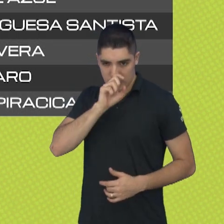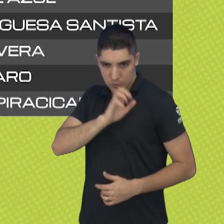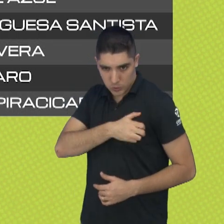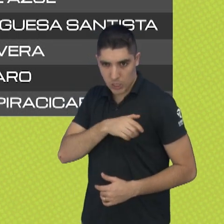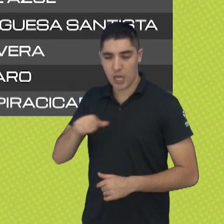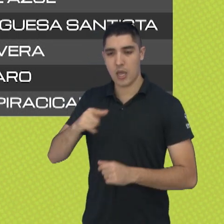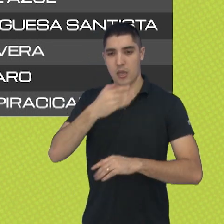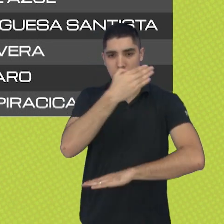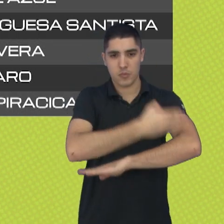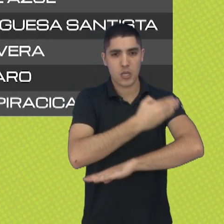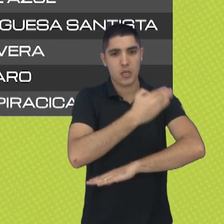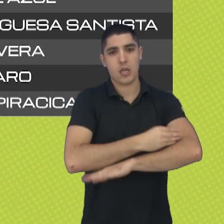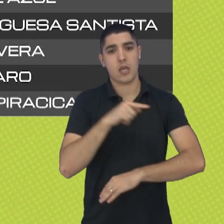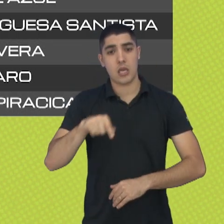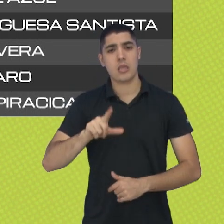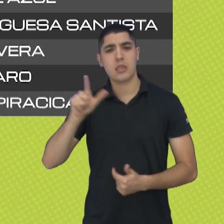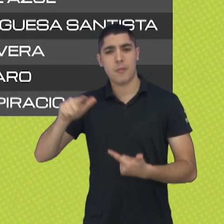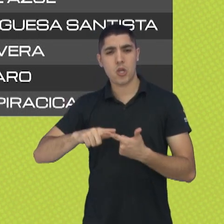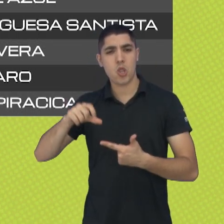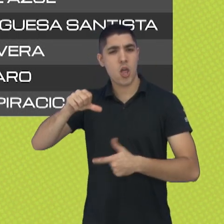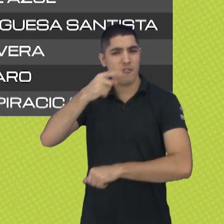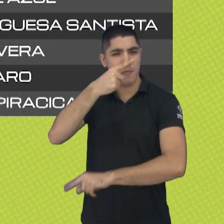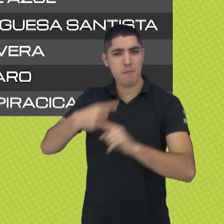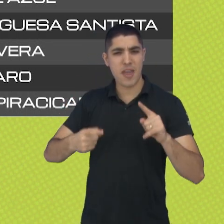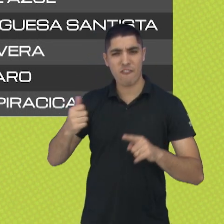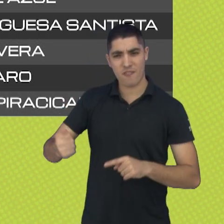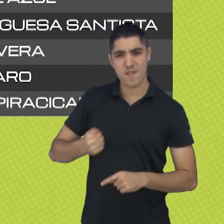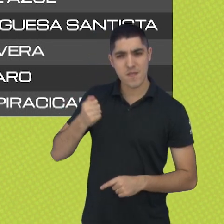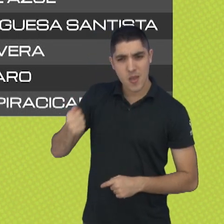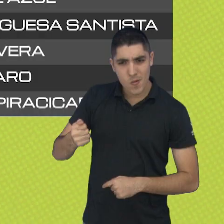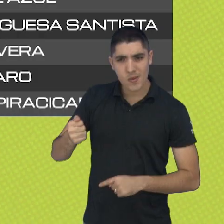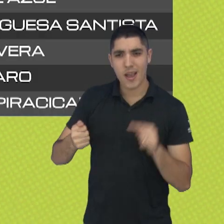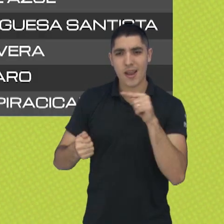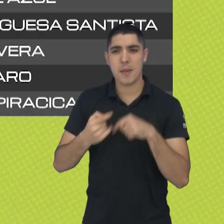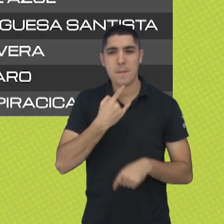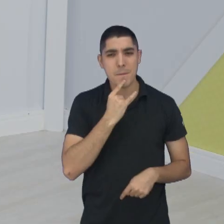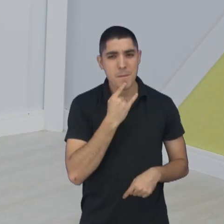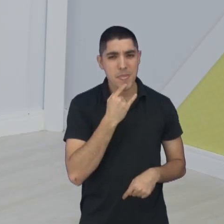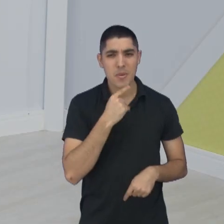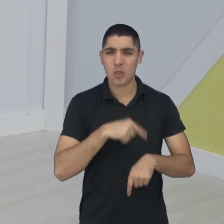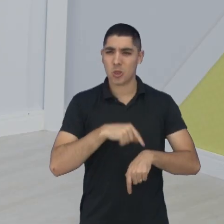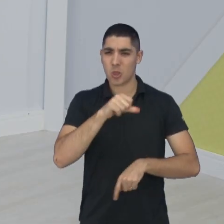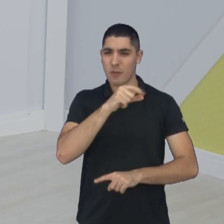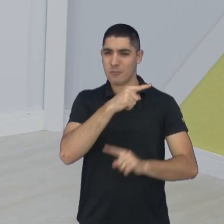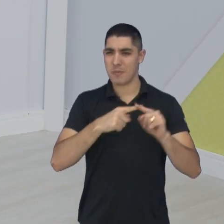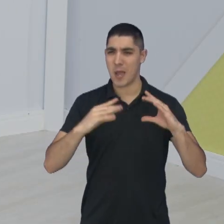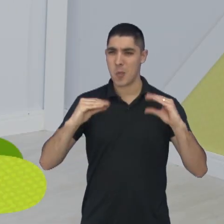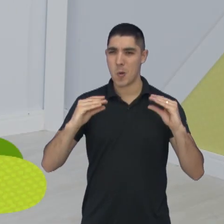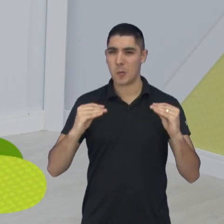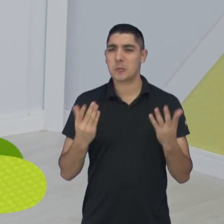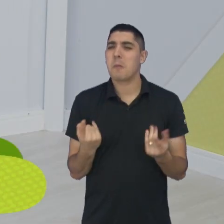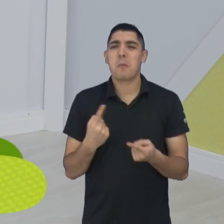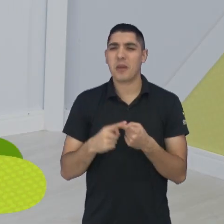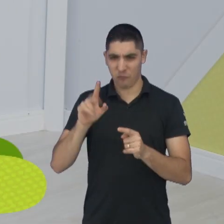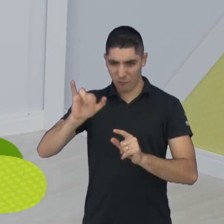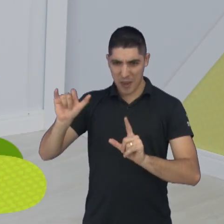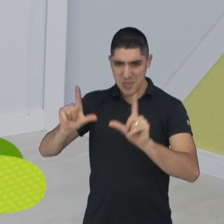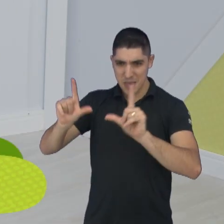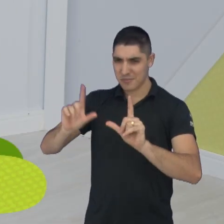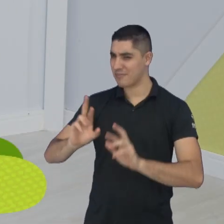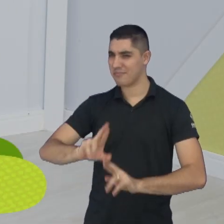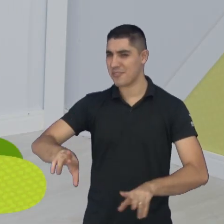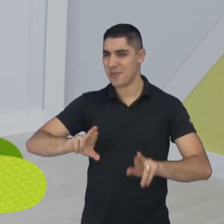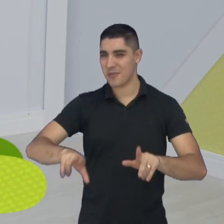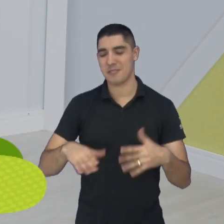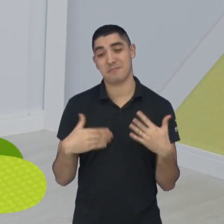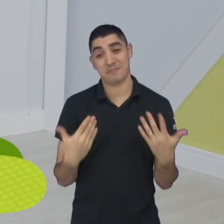jogo é às 9h30 da noite. Vai passar no Sport TV? Não, né? Ferroviária e 15 de Piracicaba é o complemento da rodada, da quinta rodada